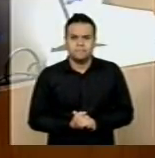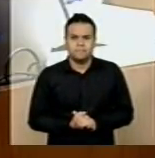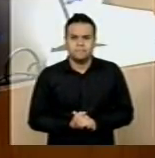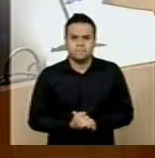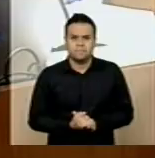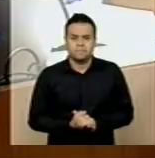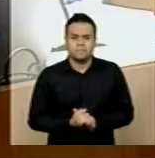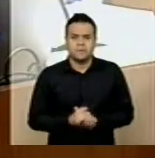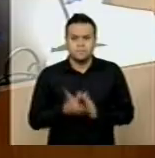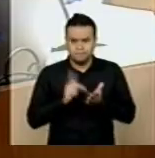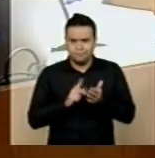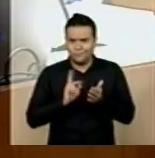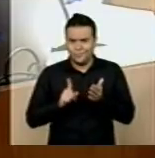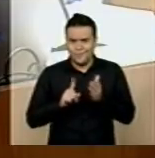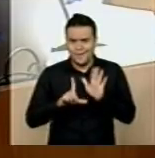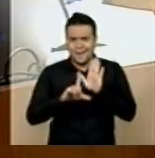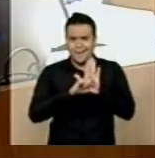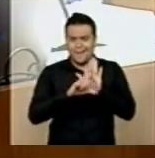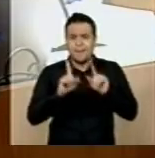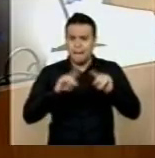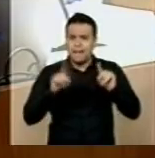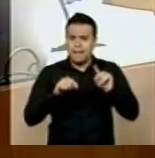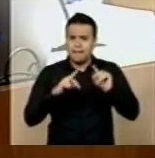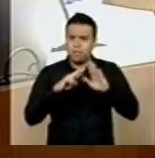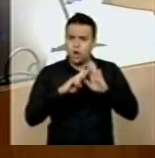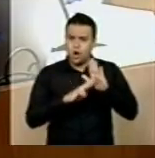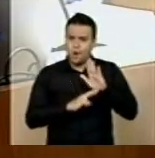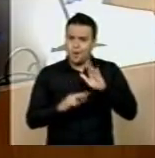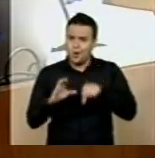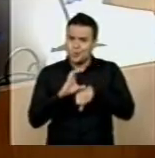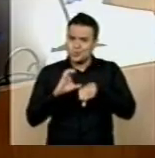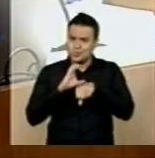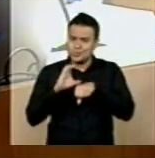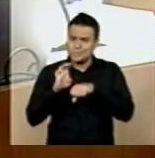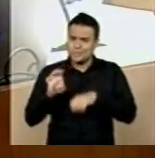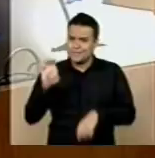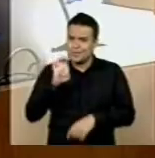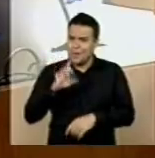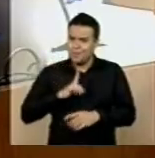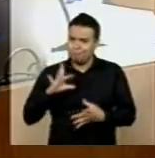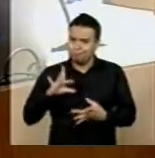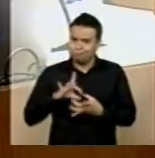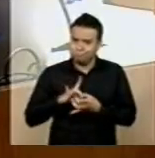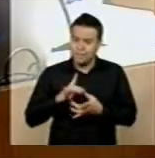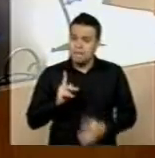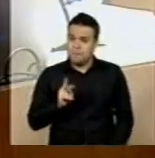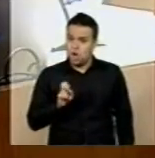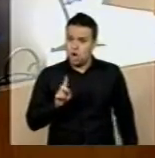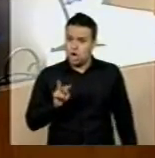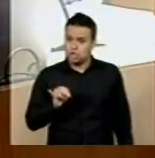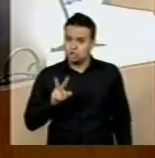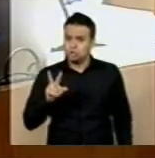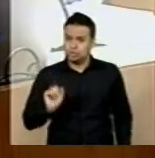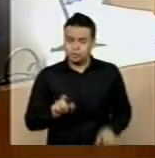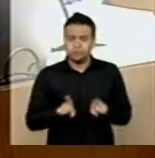Na verdade, não uma lei, né? Normas das constituições estaduais ligadas a prerrogativas, ligadas a